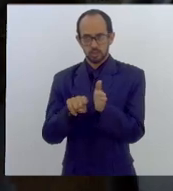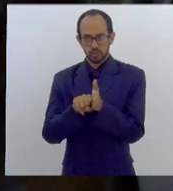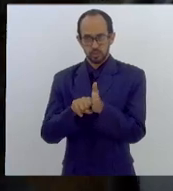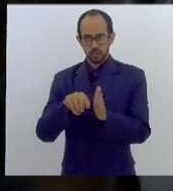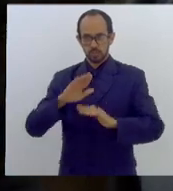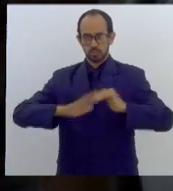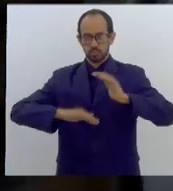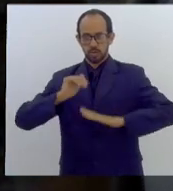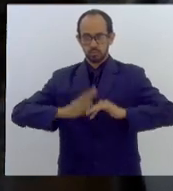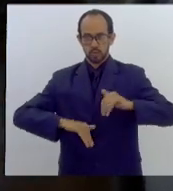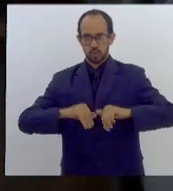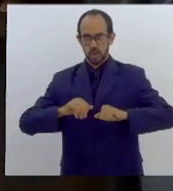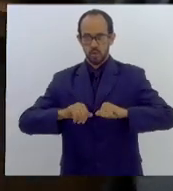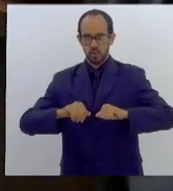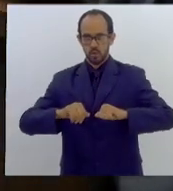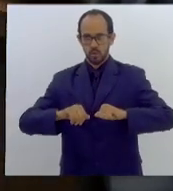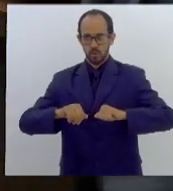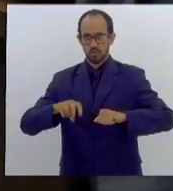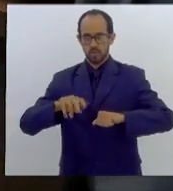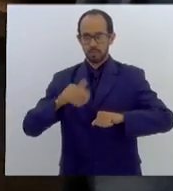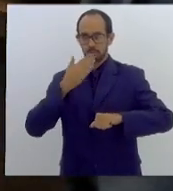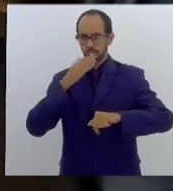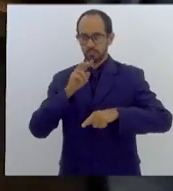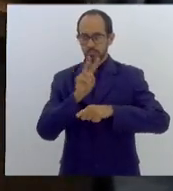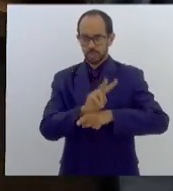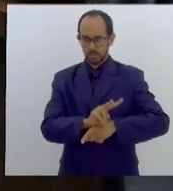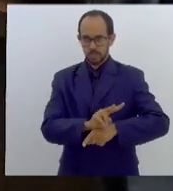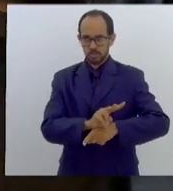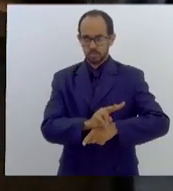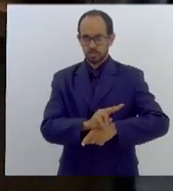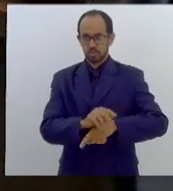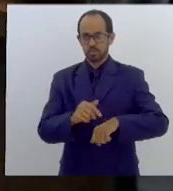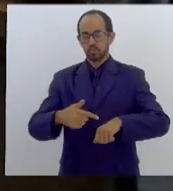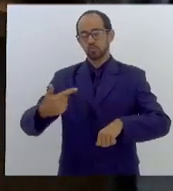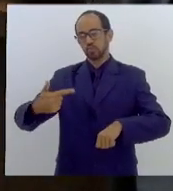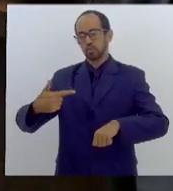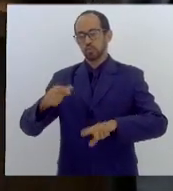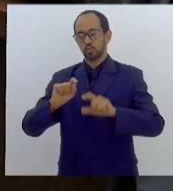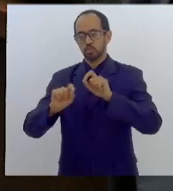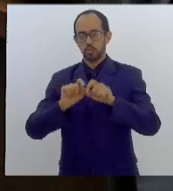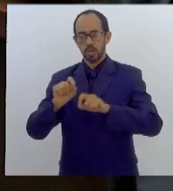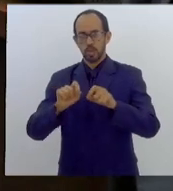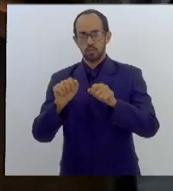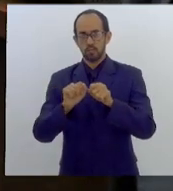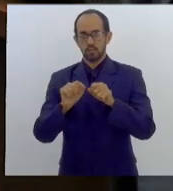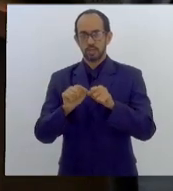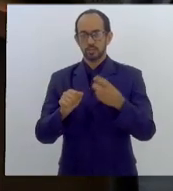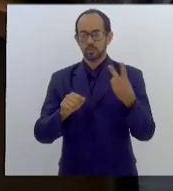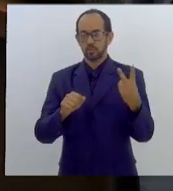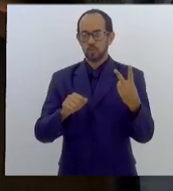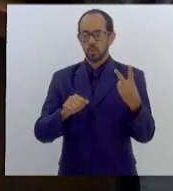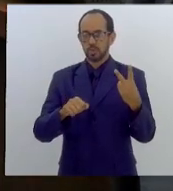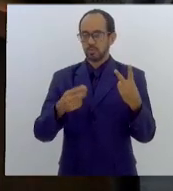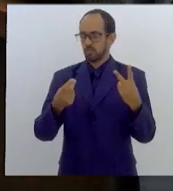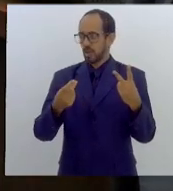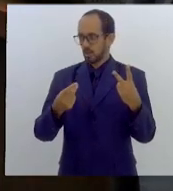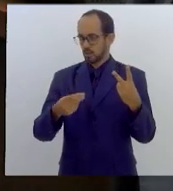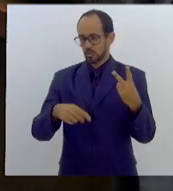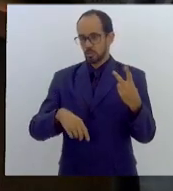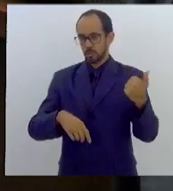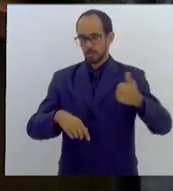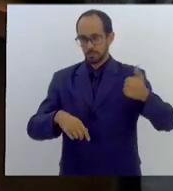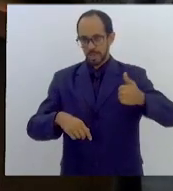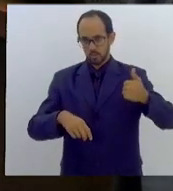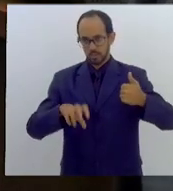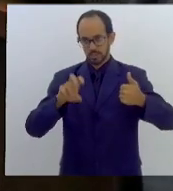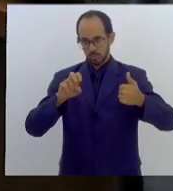profissional que está, o tomador do empréstimo. E dois, ele faz dois valores de empréstimo, um de 50 mil e